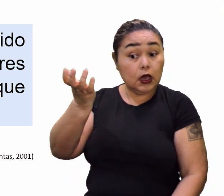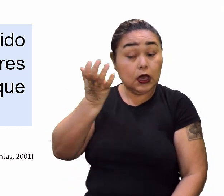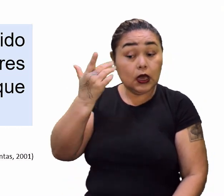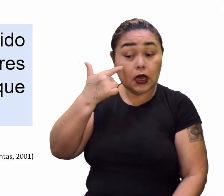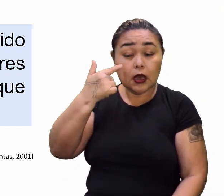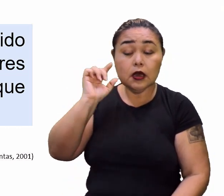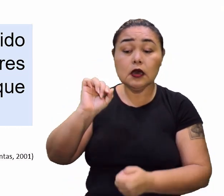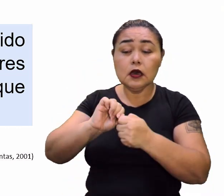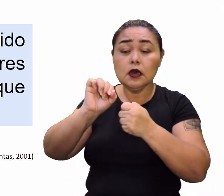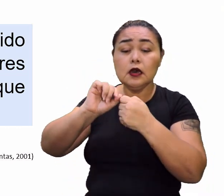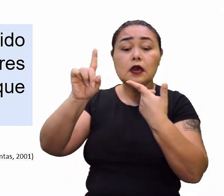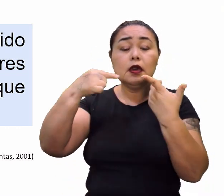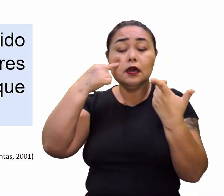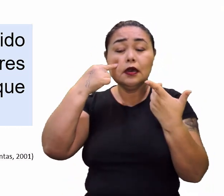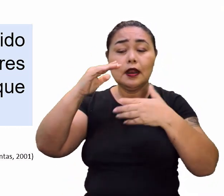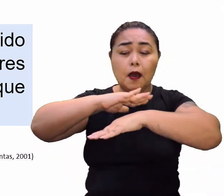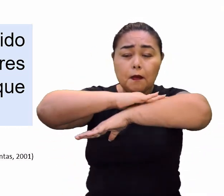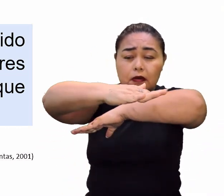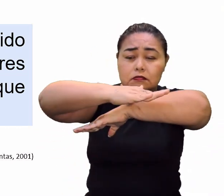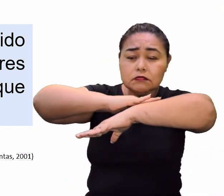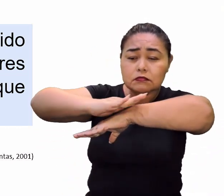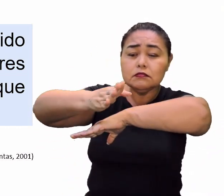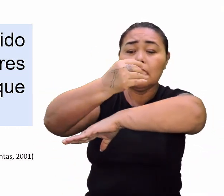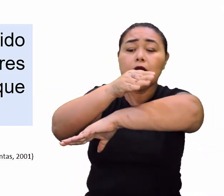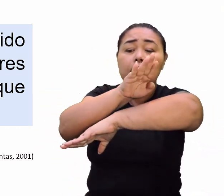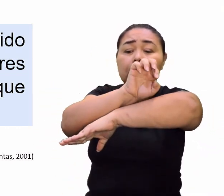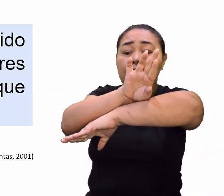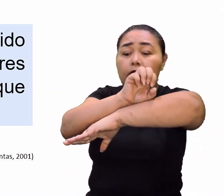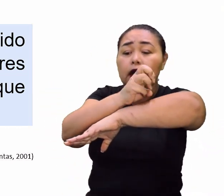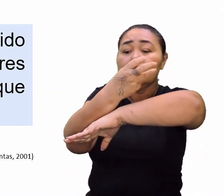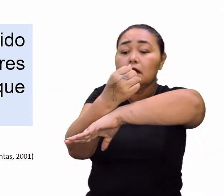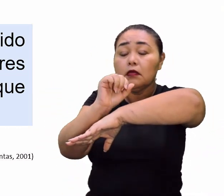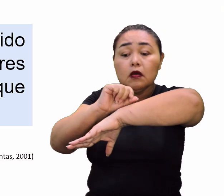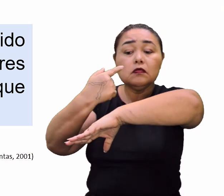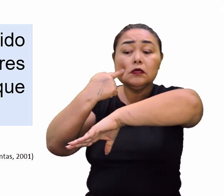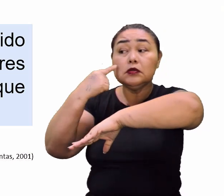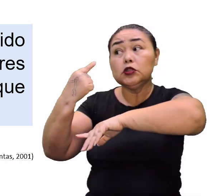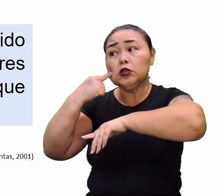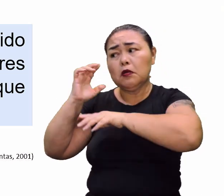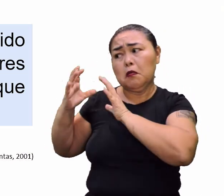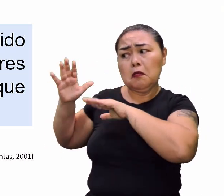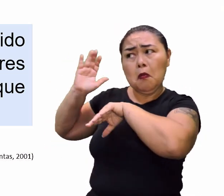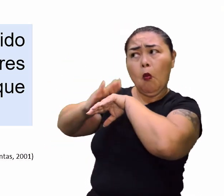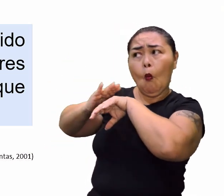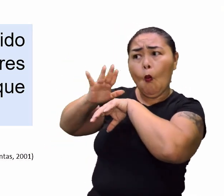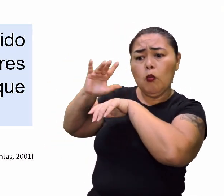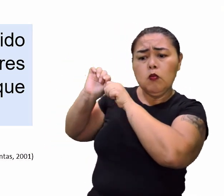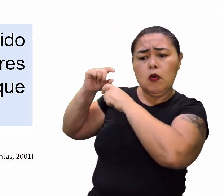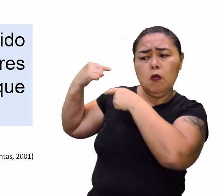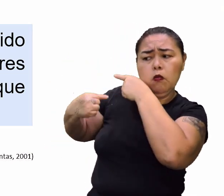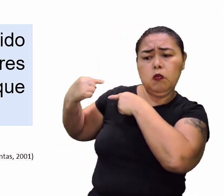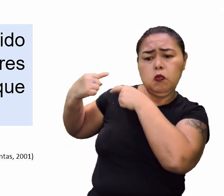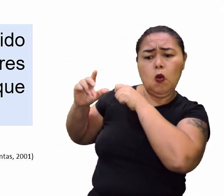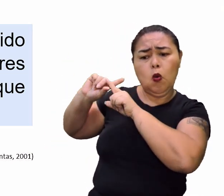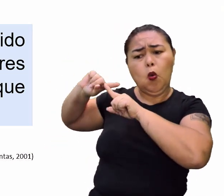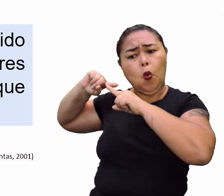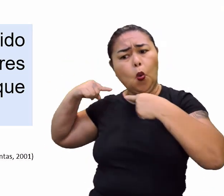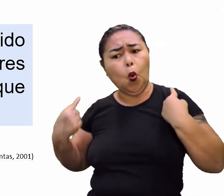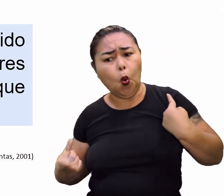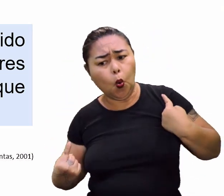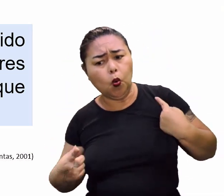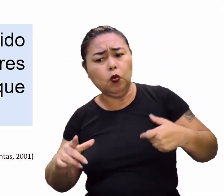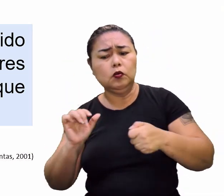Mas aí teve uma questão política aí no meio, ok? Tinha os políticos do